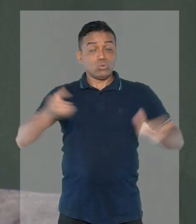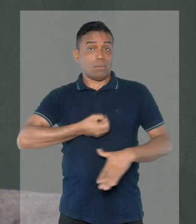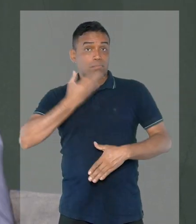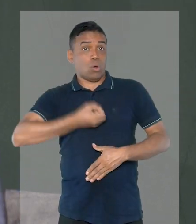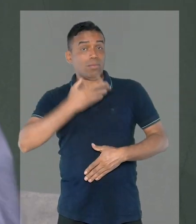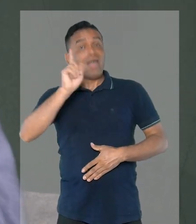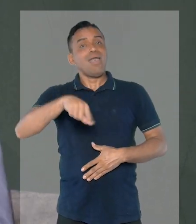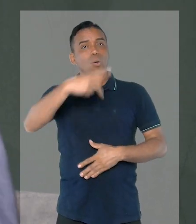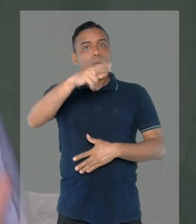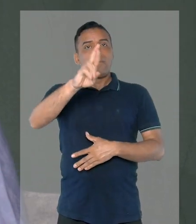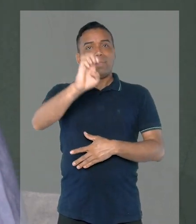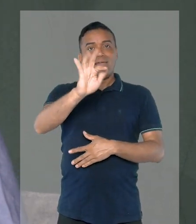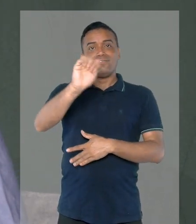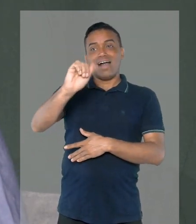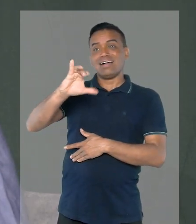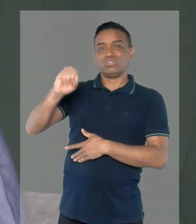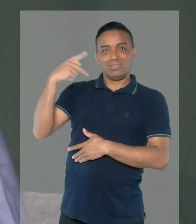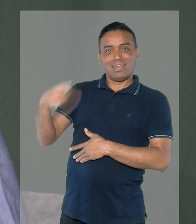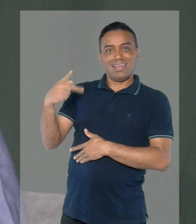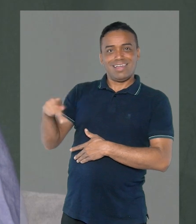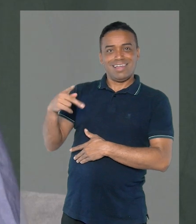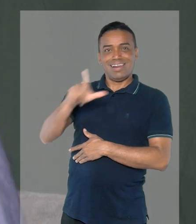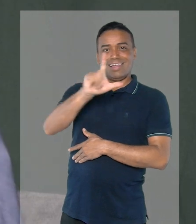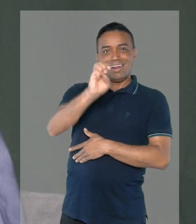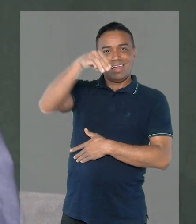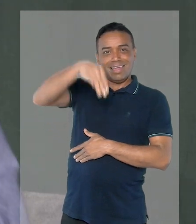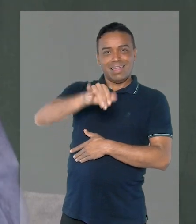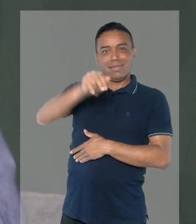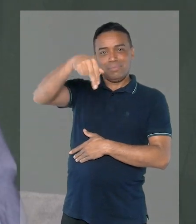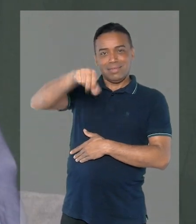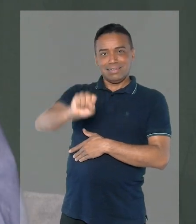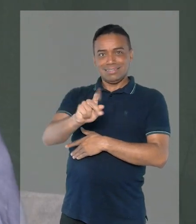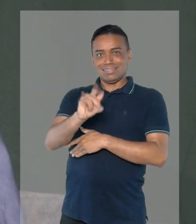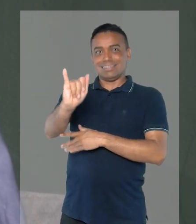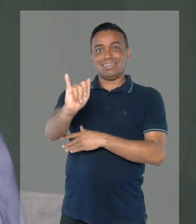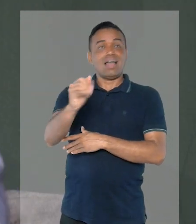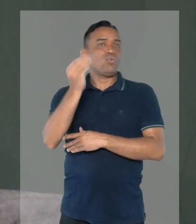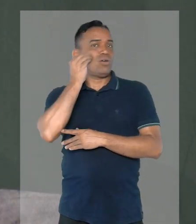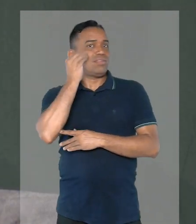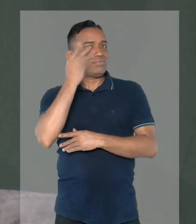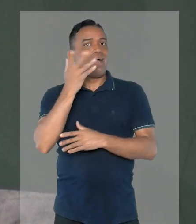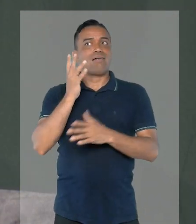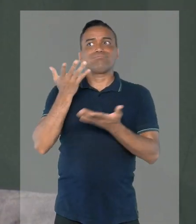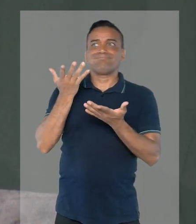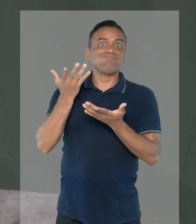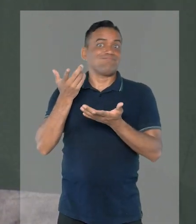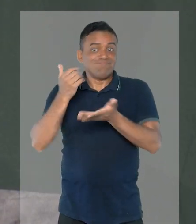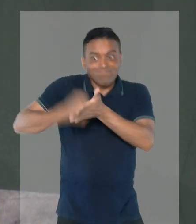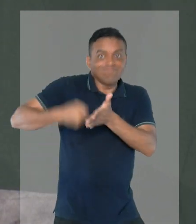é o prefácio que o Leminski não fez. Assim. E aí eu fui, então, tentar dar conta disso,